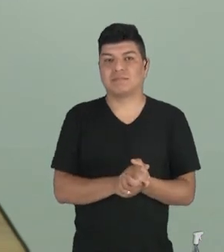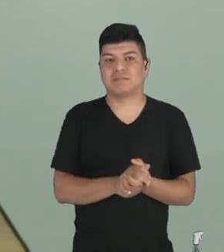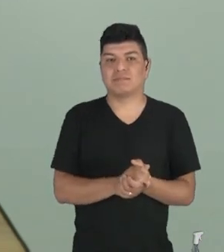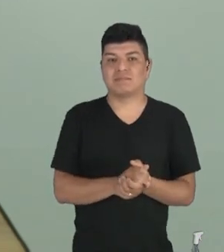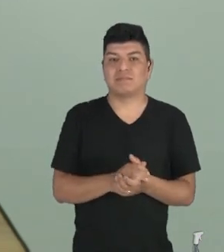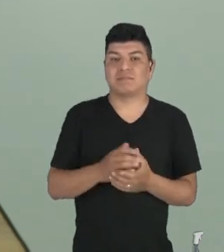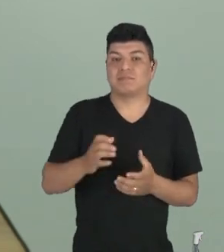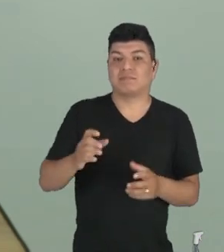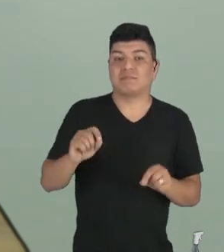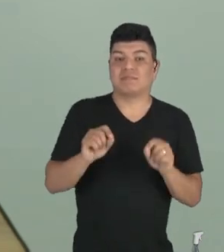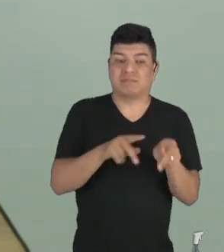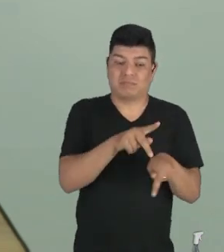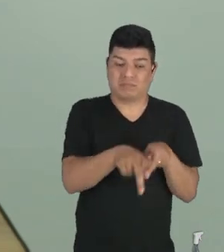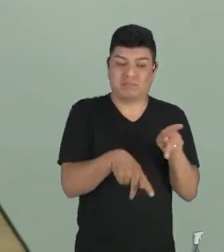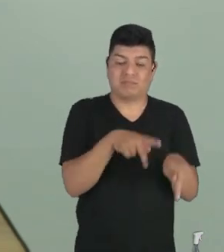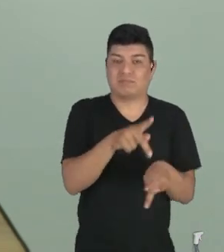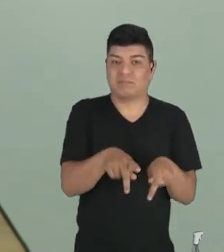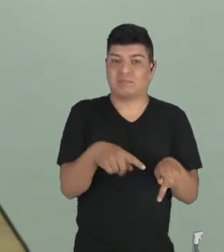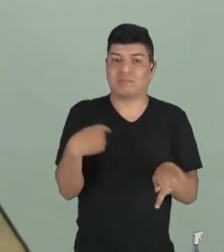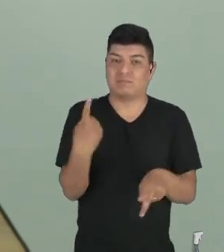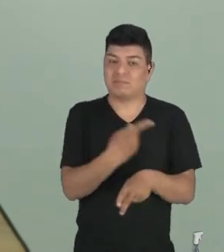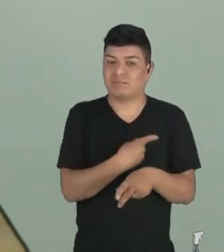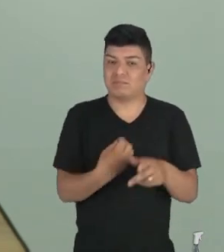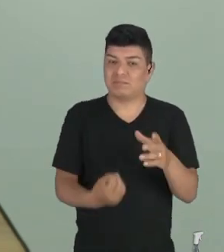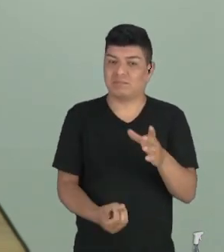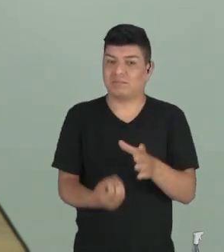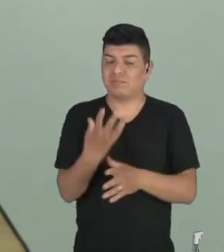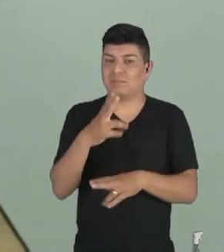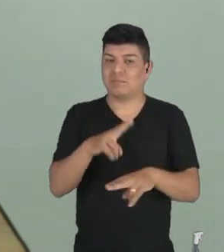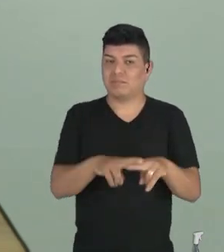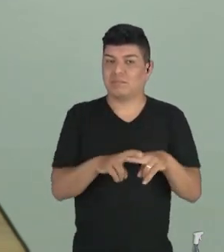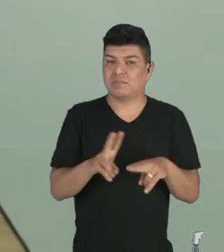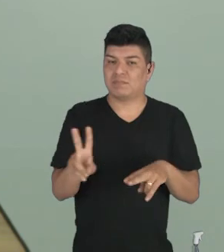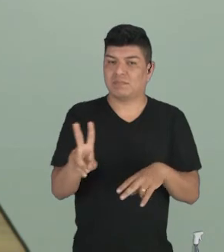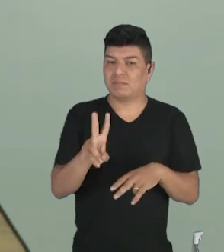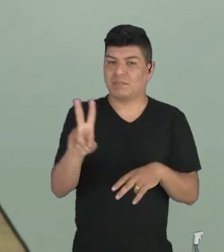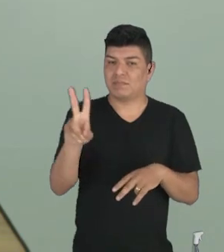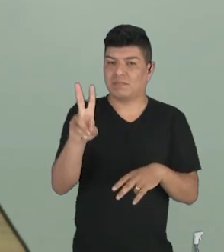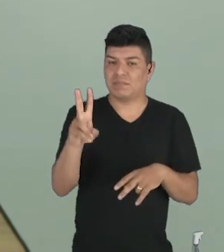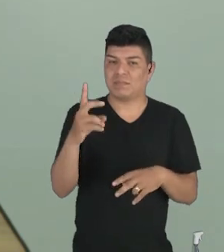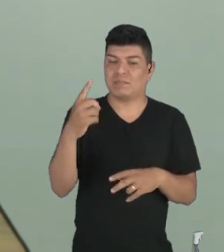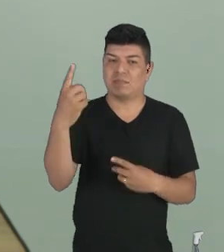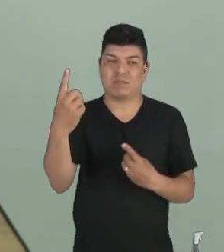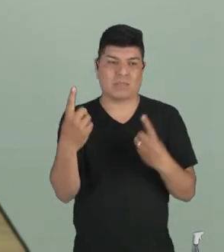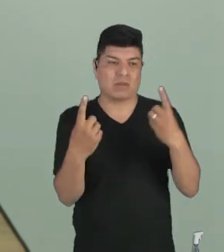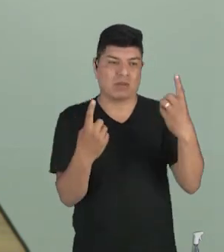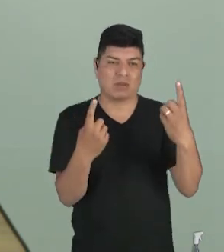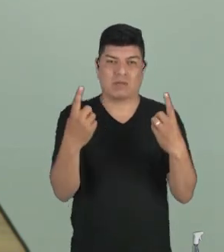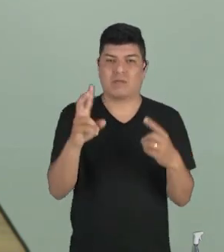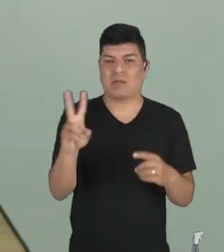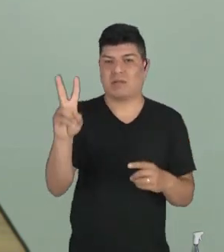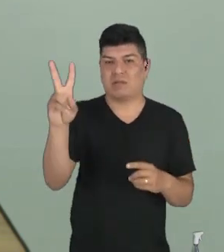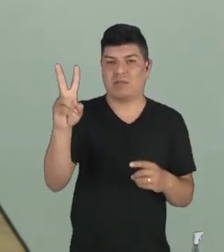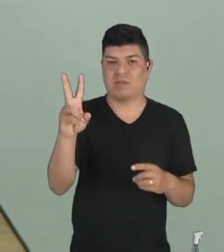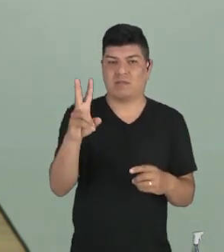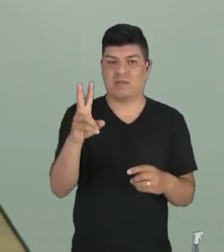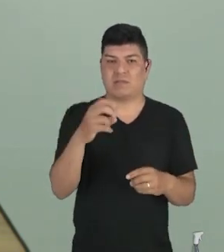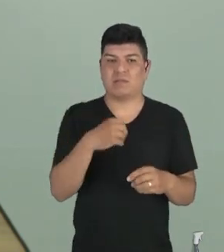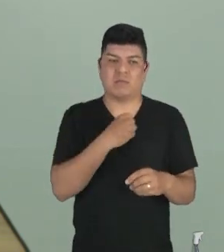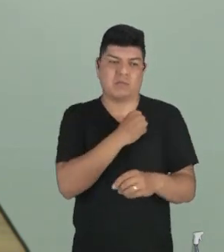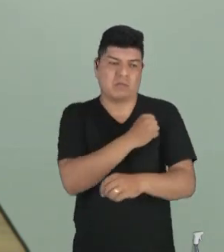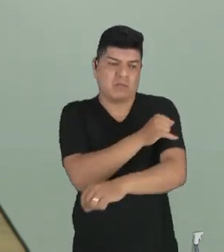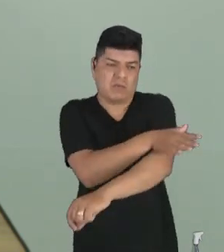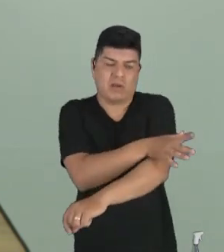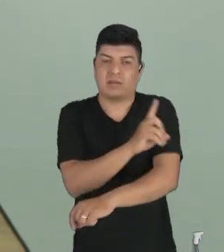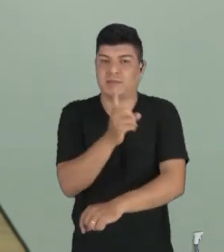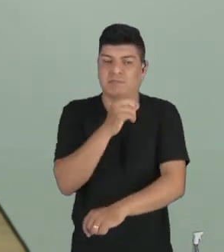etnias, mistura de povos que nós nos originamos. Por isso que nós temos que valorizar um ao outro, sem ter nenhum tipo de racismo, nem